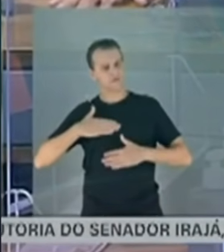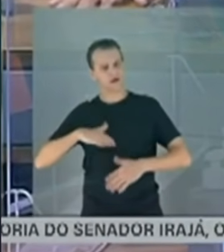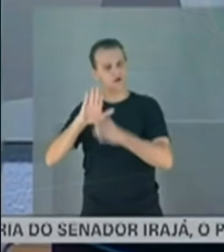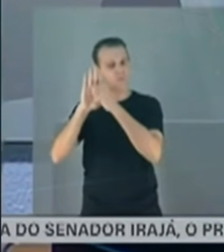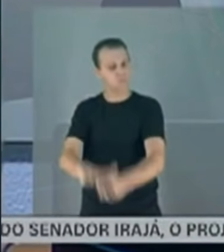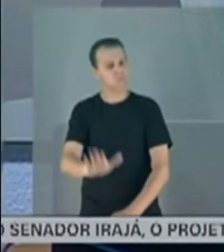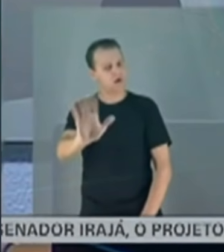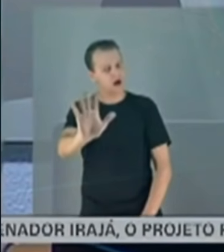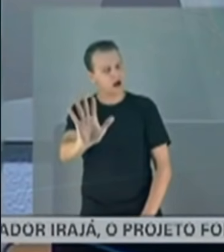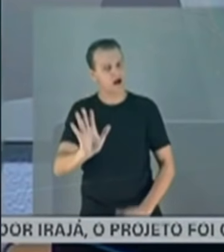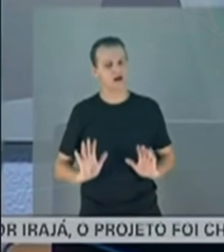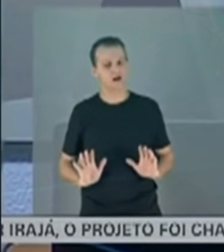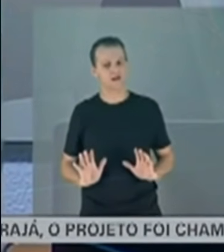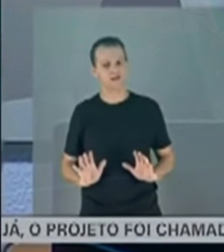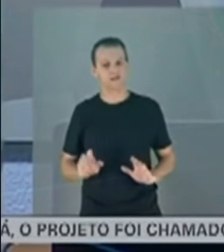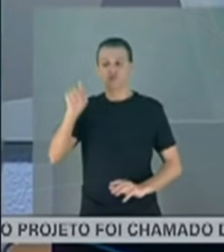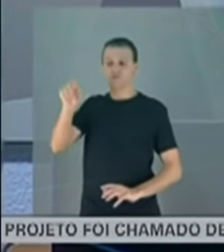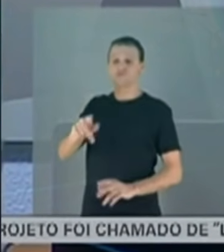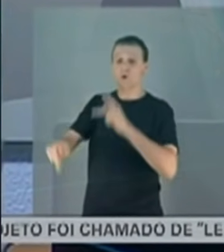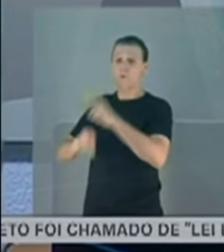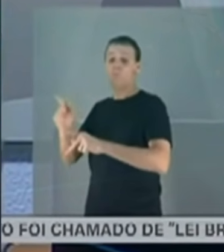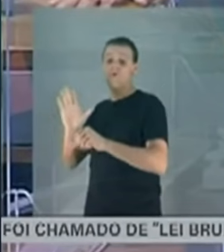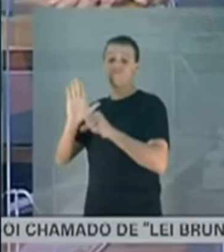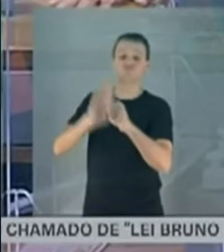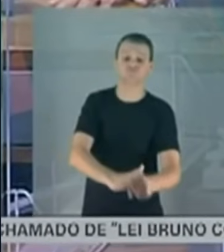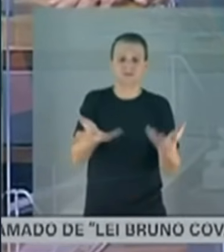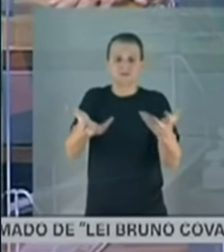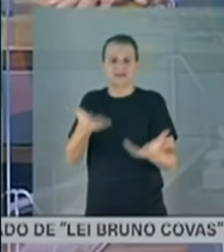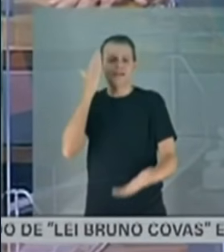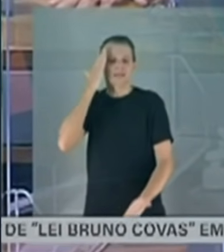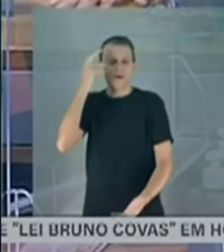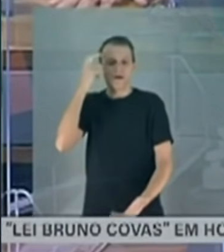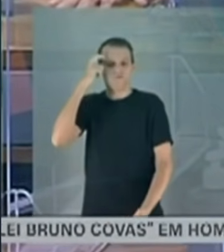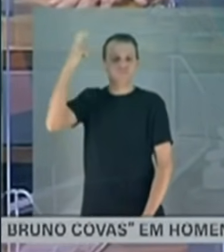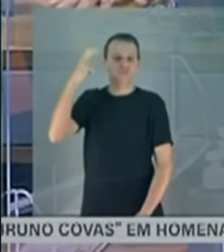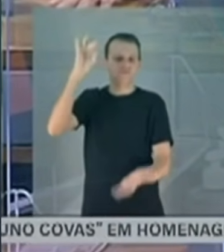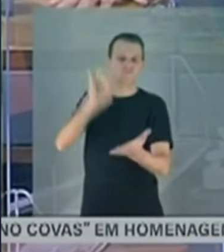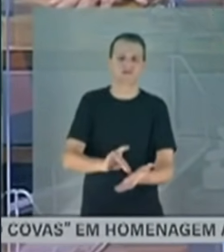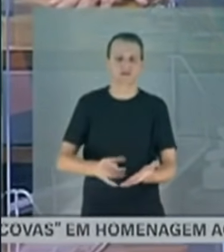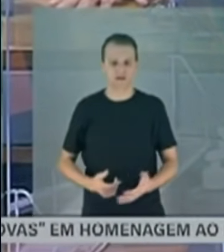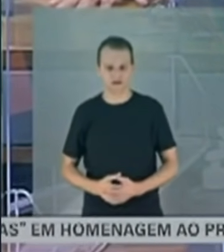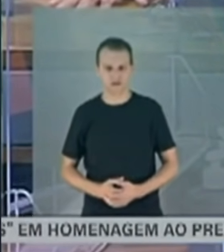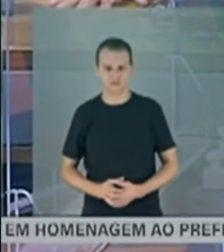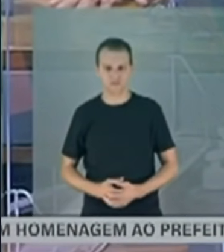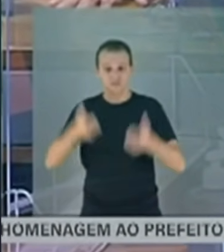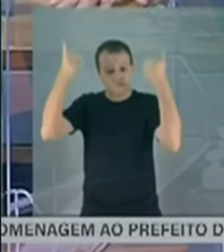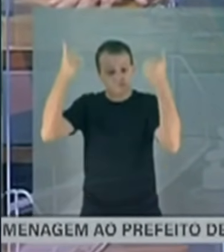sendo pressionado pela população brasileira que quer toda a verdade. Mas quem está querendo. Vossa Excelência não quer a verdade. Vossa